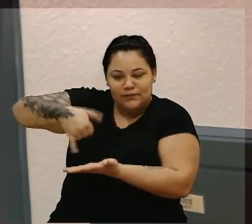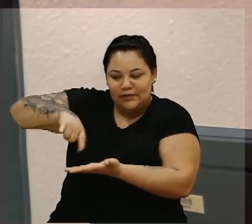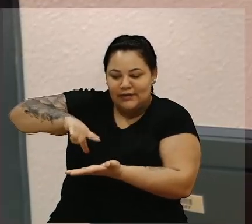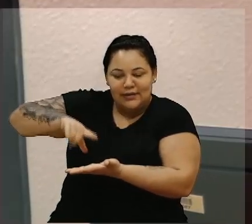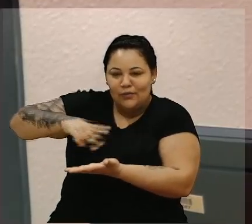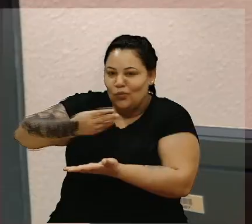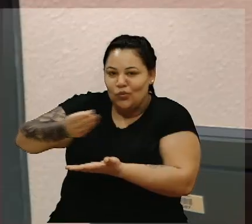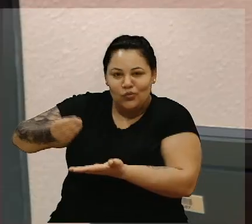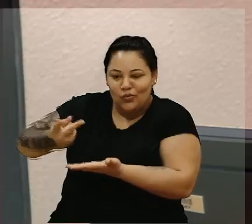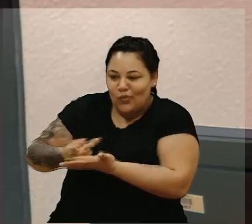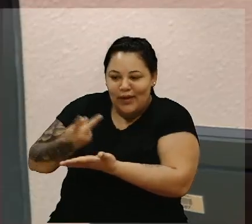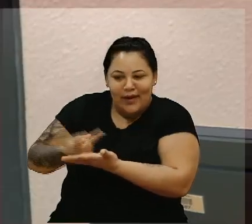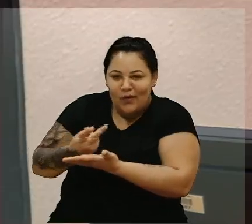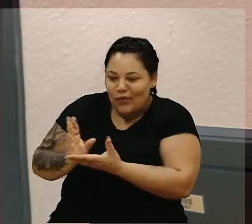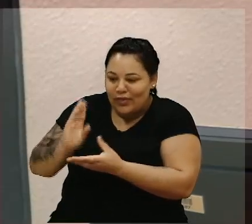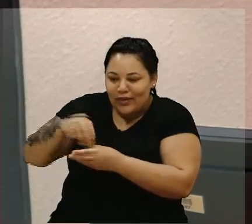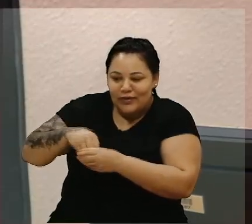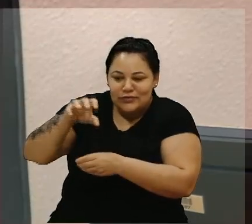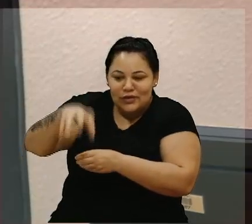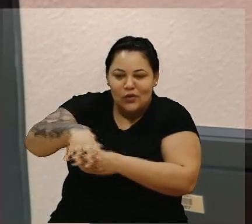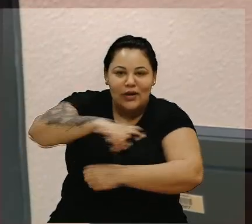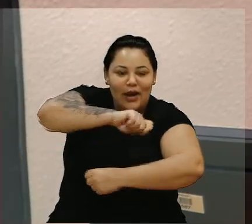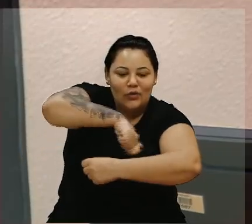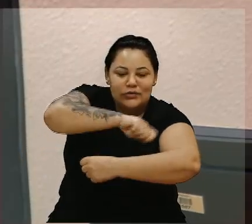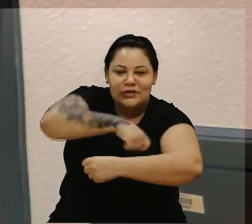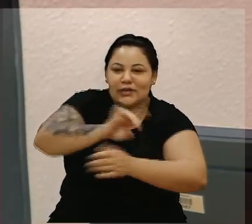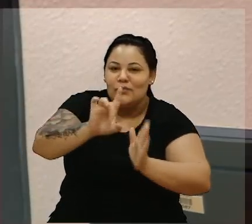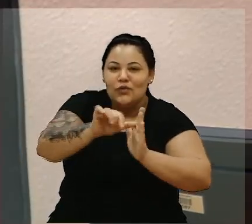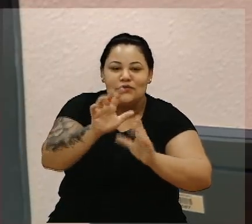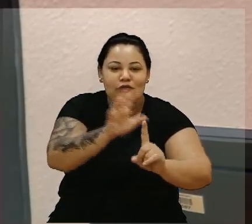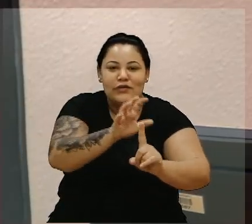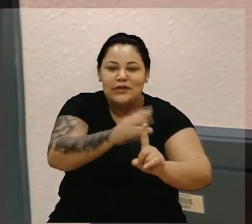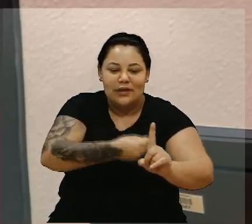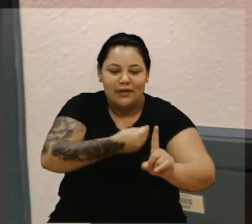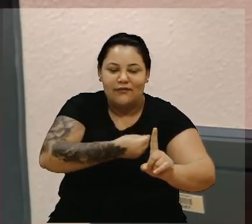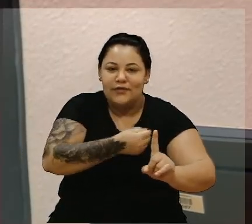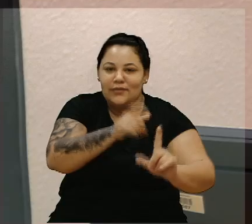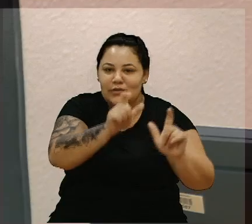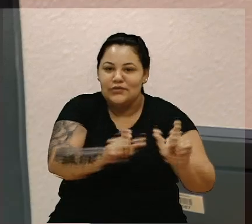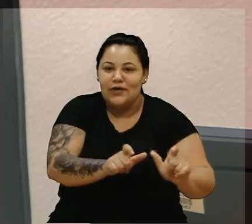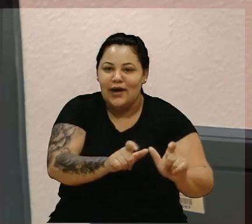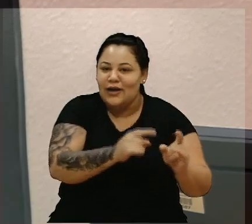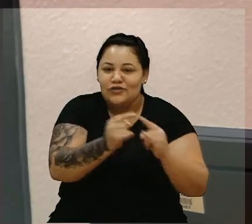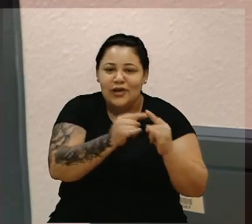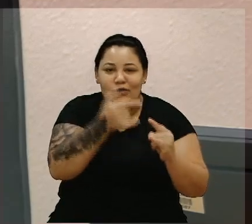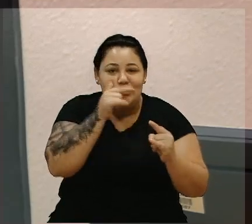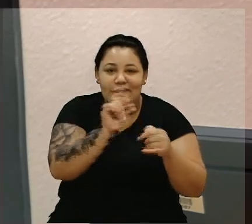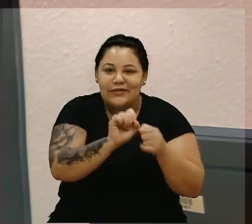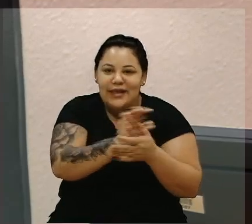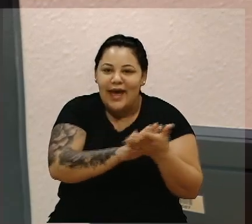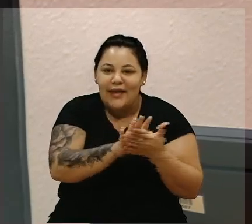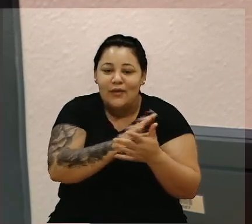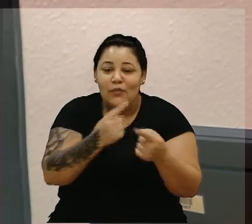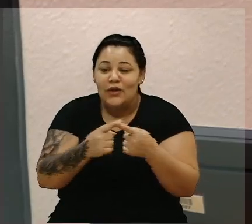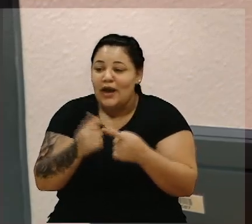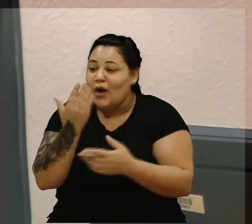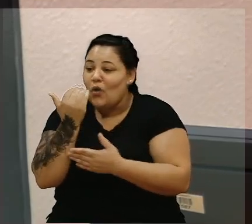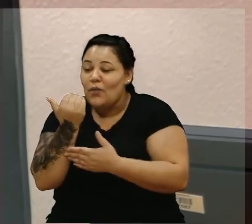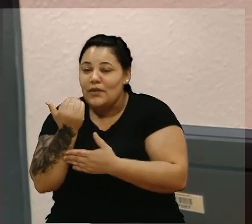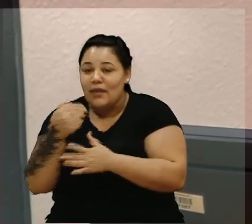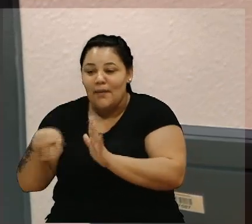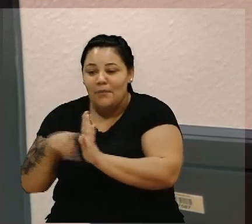que tem nesse setor e que impactam lá na ponta. E isso as entidades não têm o que fazer, porque a comida vem do setor